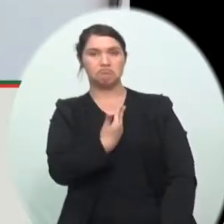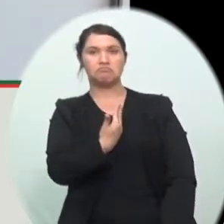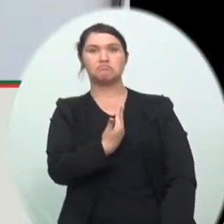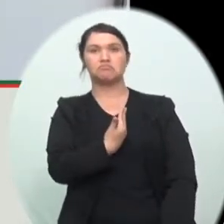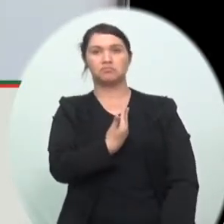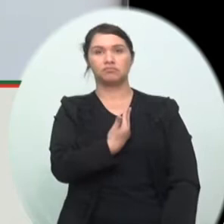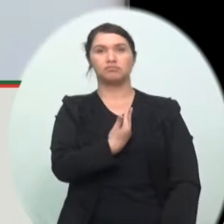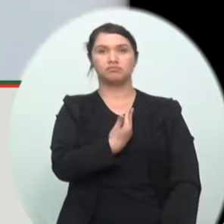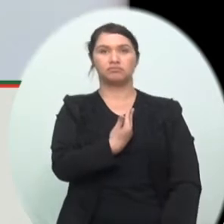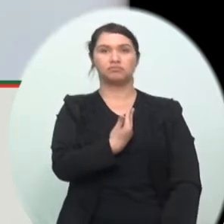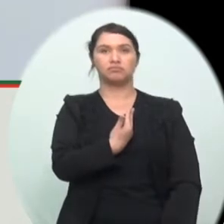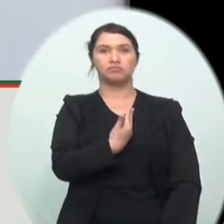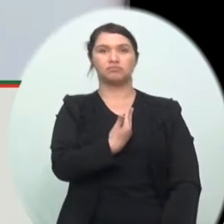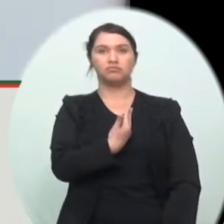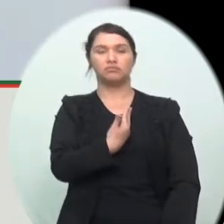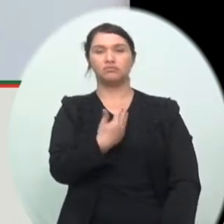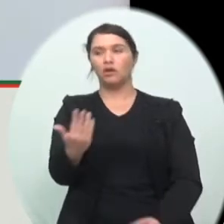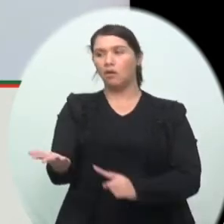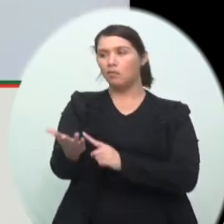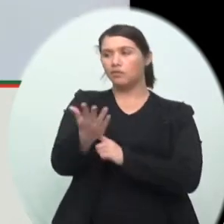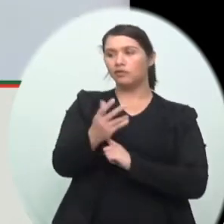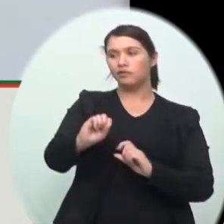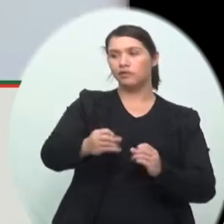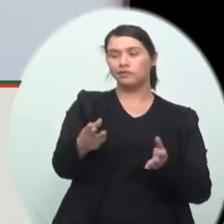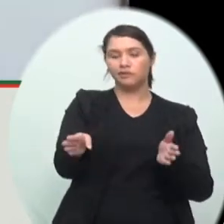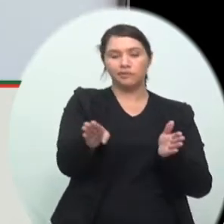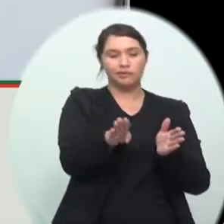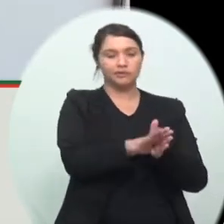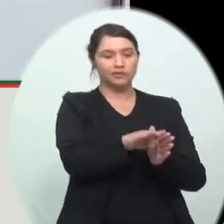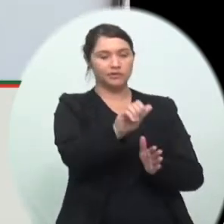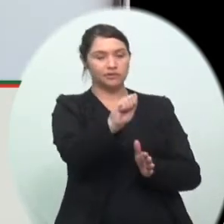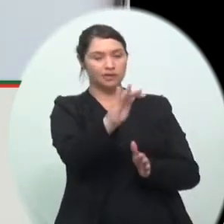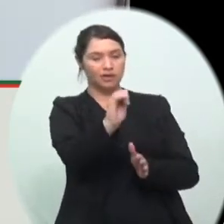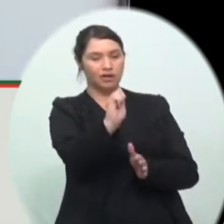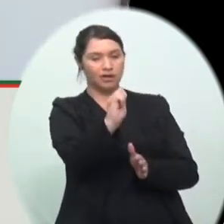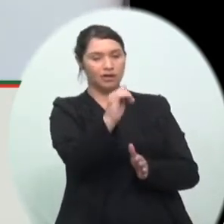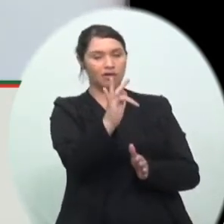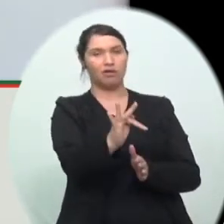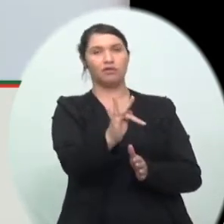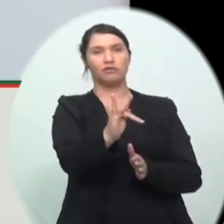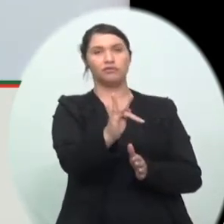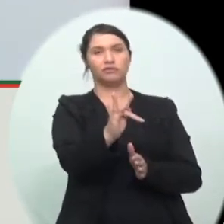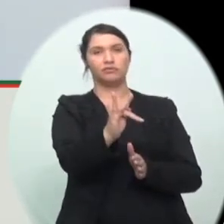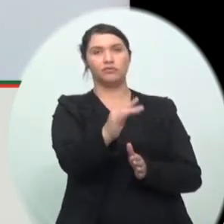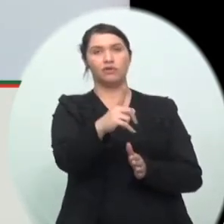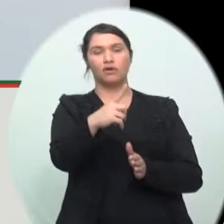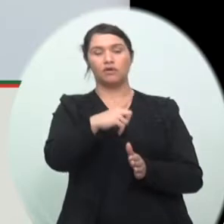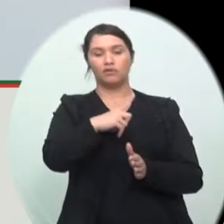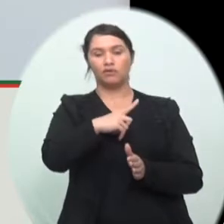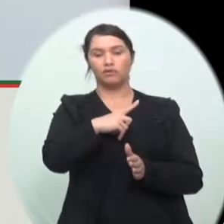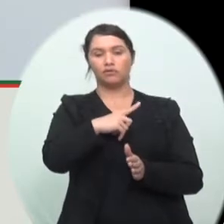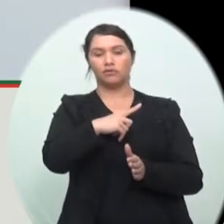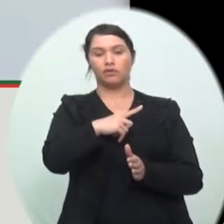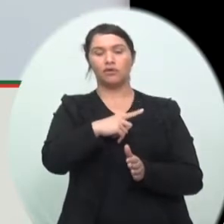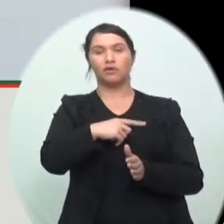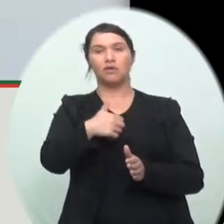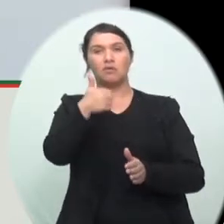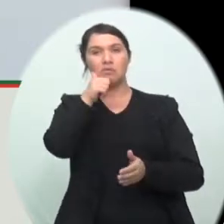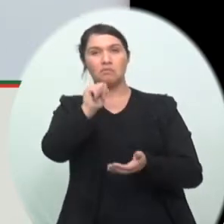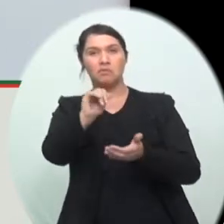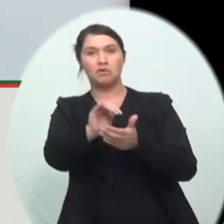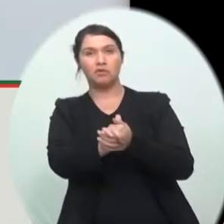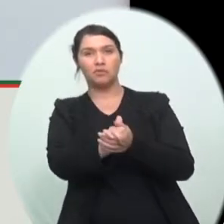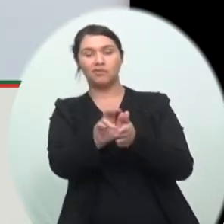na CAF. Eu tendo uma mulher paralítica, toma 21 comprimidos nas 24 horas.